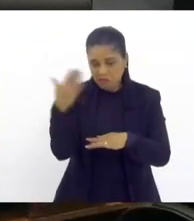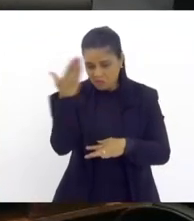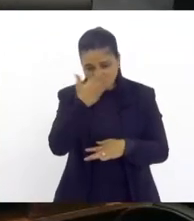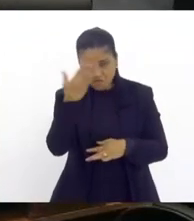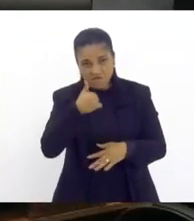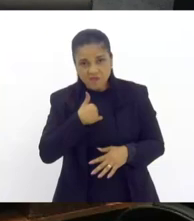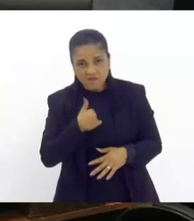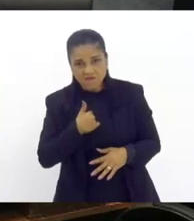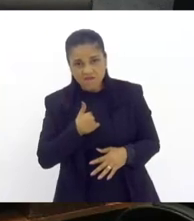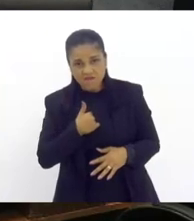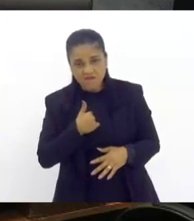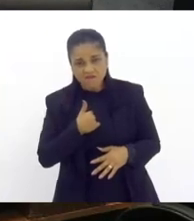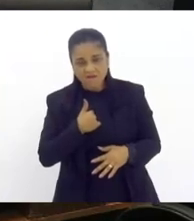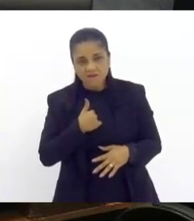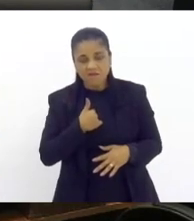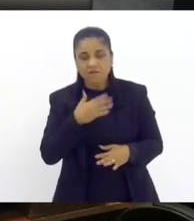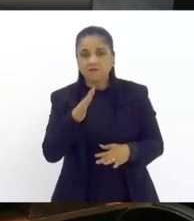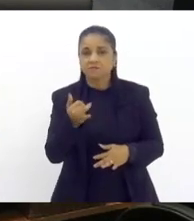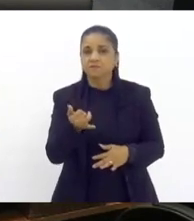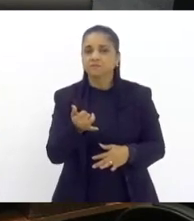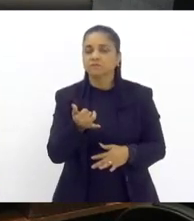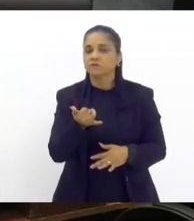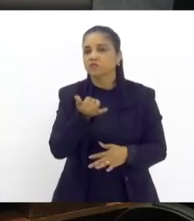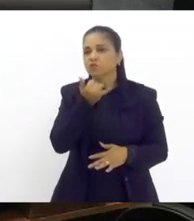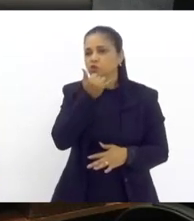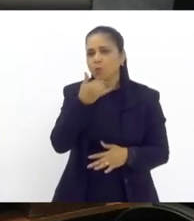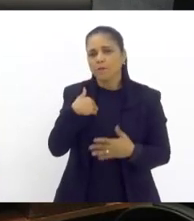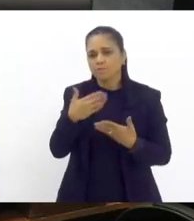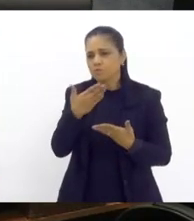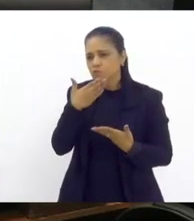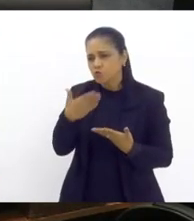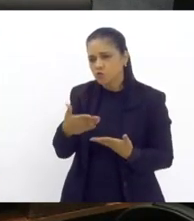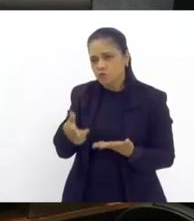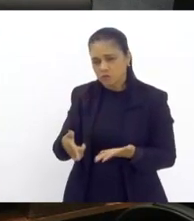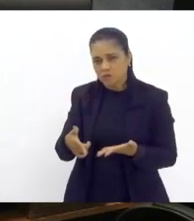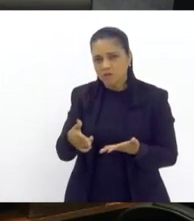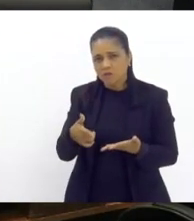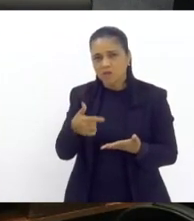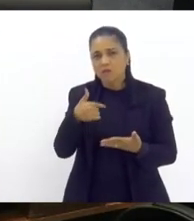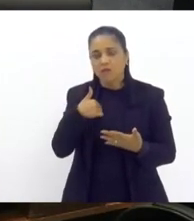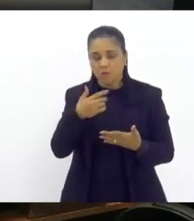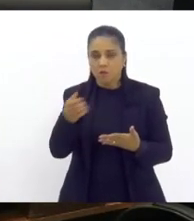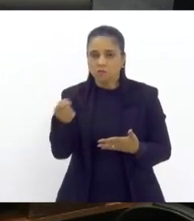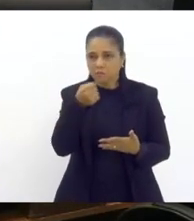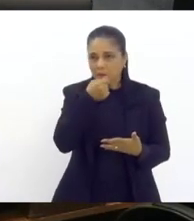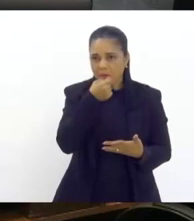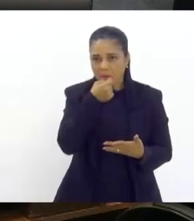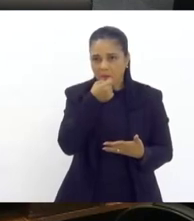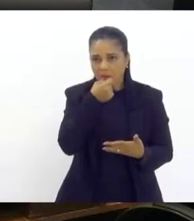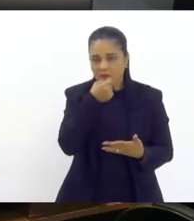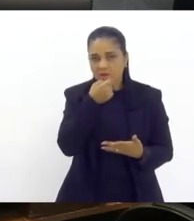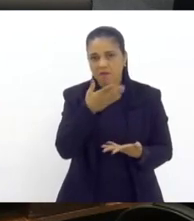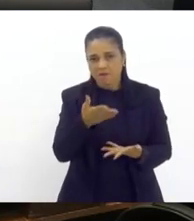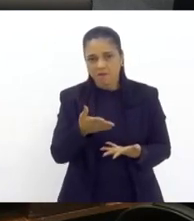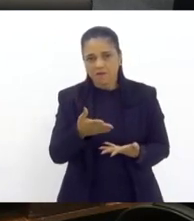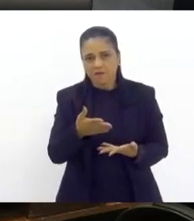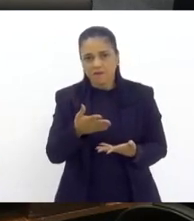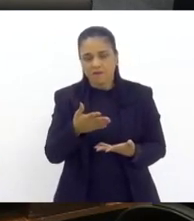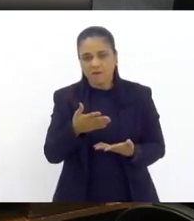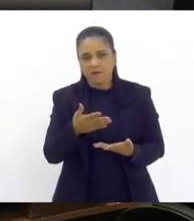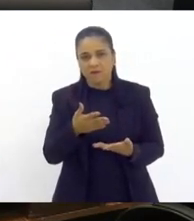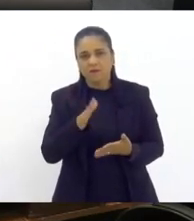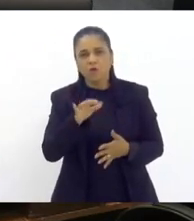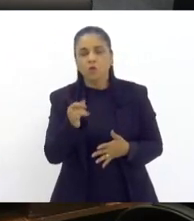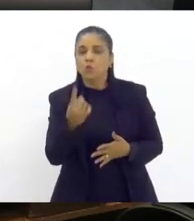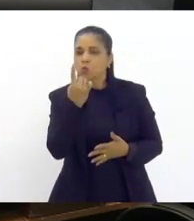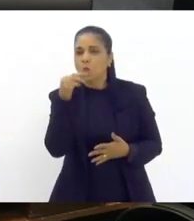Paulo, não consigo entender. Posso dar uma pausa? Luiz Paulo, o Samuel está pedindo... Vou dar uma parte. Pode me conceder uma parte? Perfeita... Ele já vai dar a palavra, só um minuto,